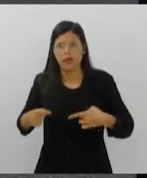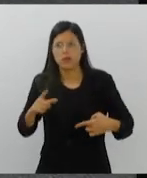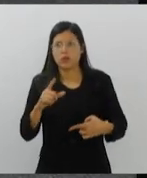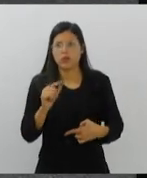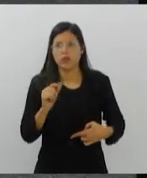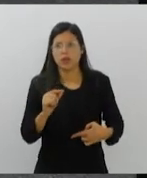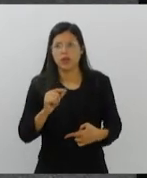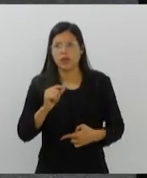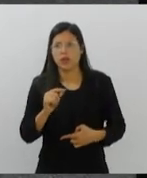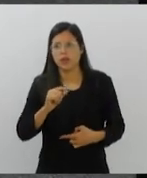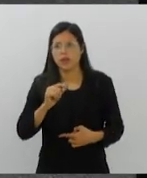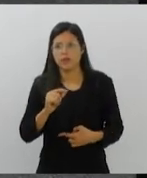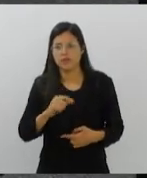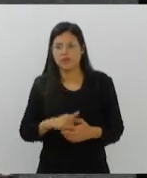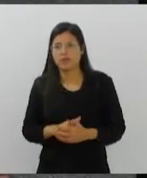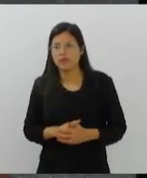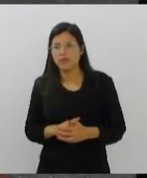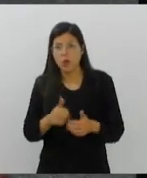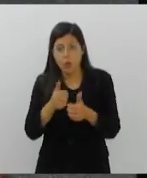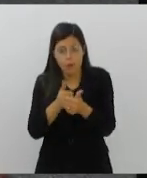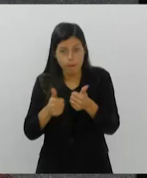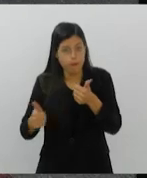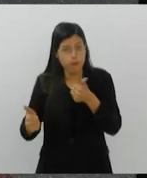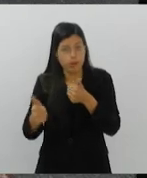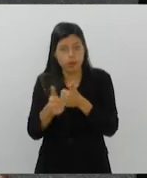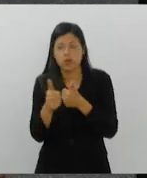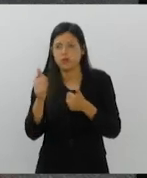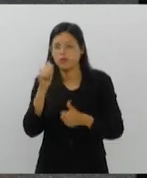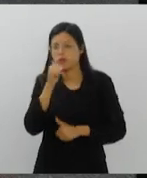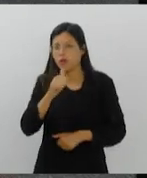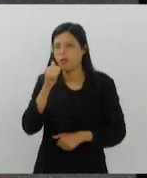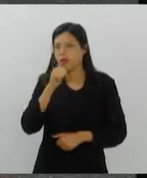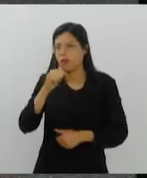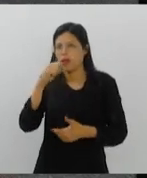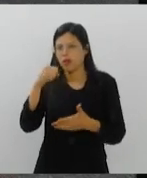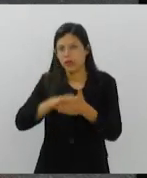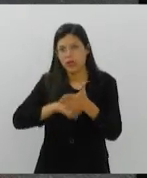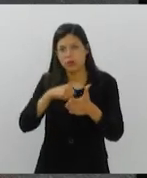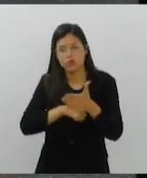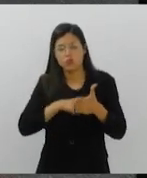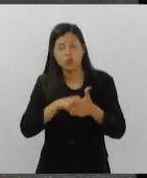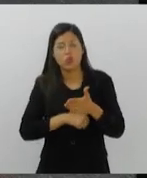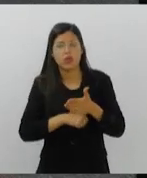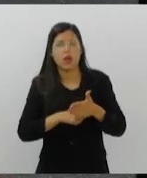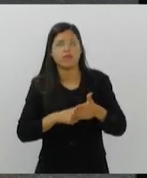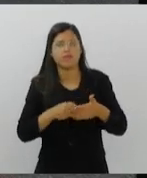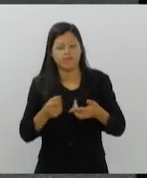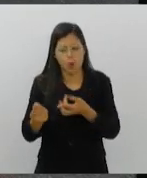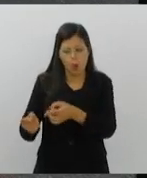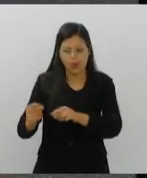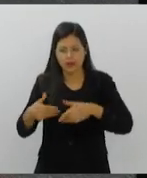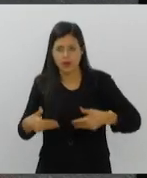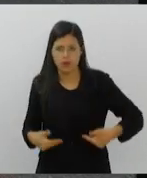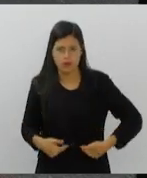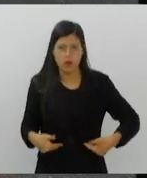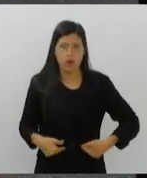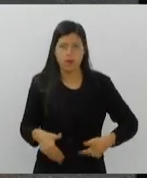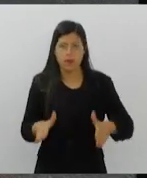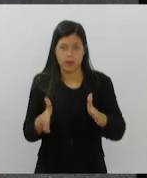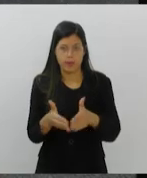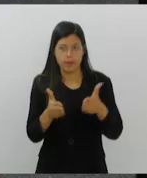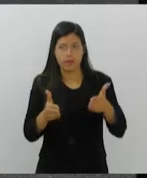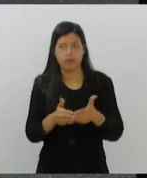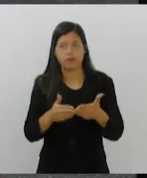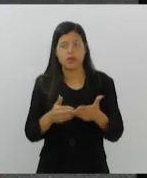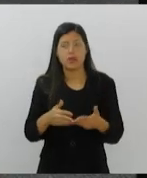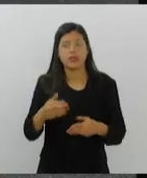a priorização, mas o protagonismo das mulheres na luta pelo combate à fome e à pobreza, em especial as mulheres